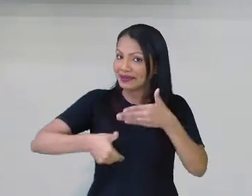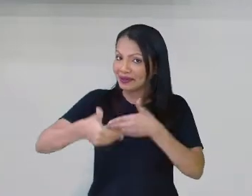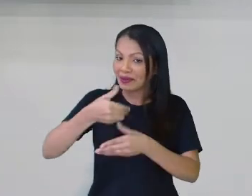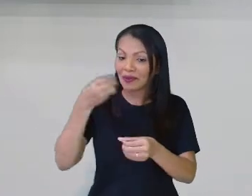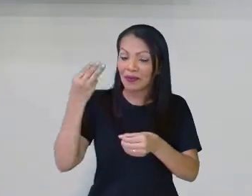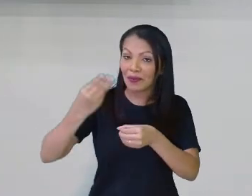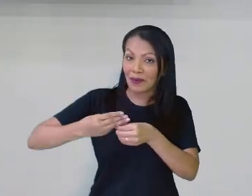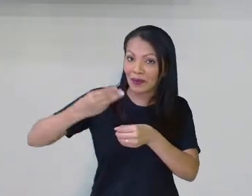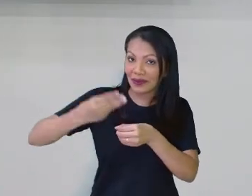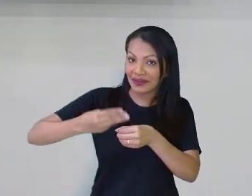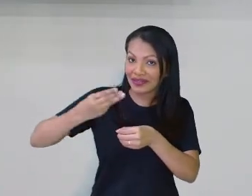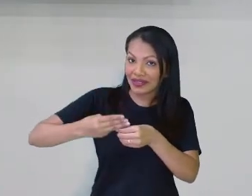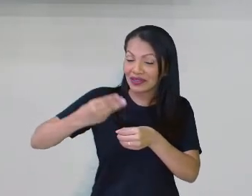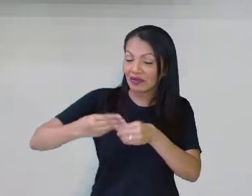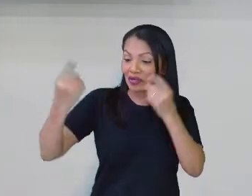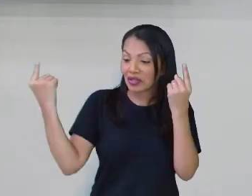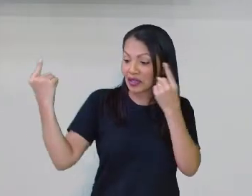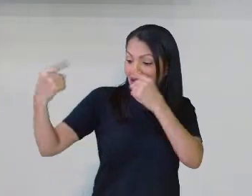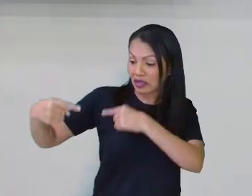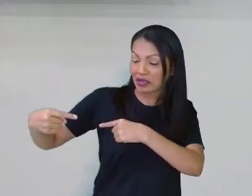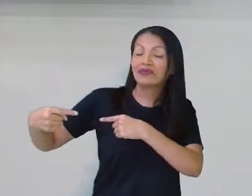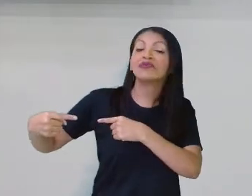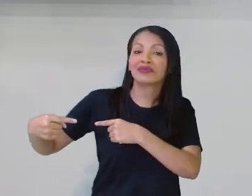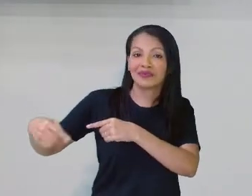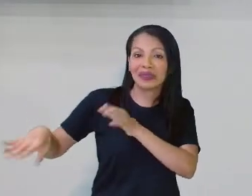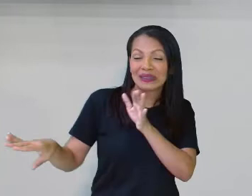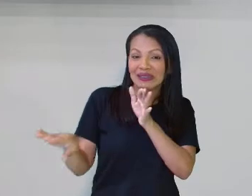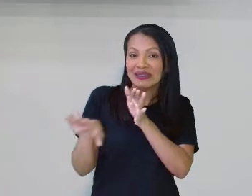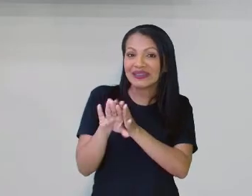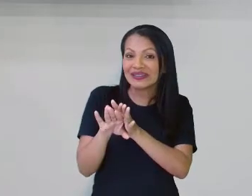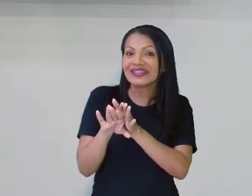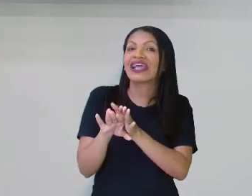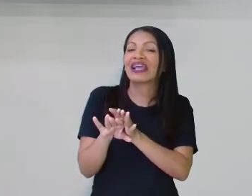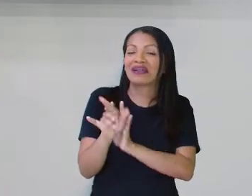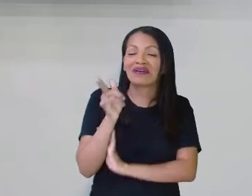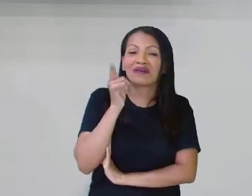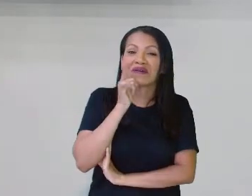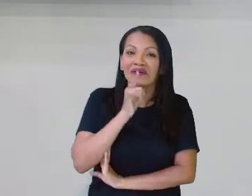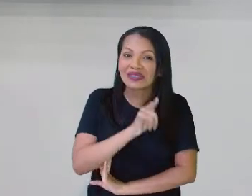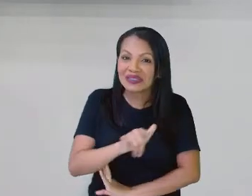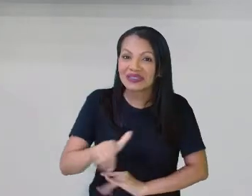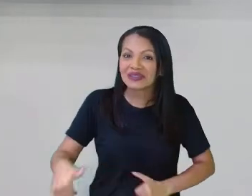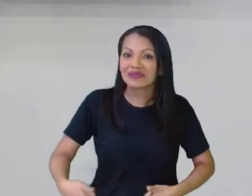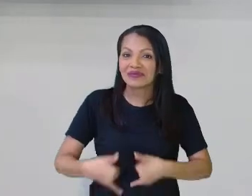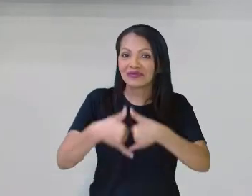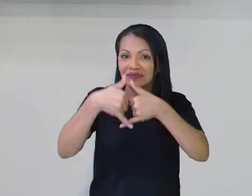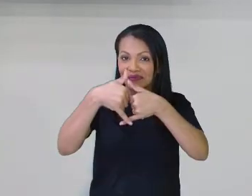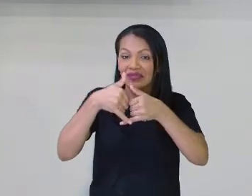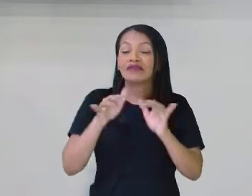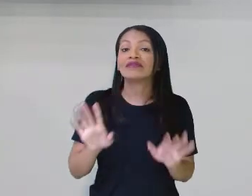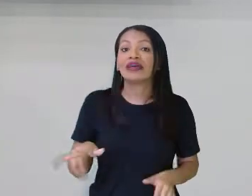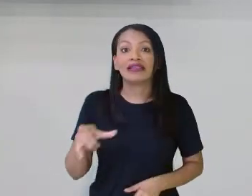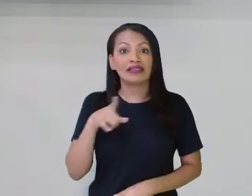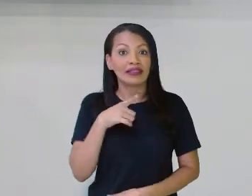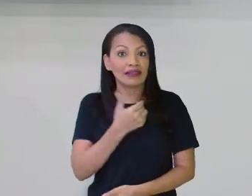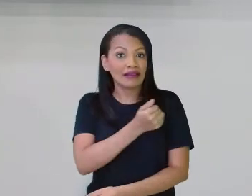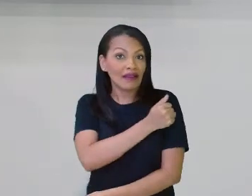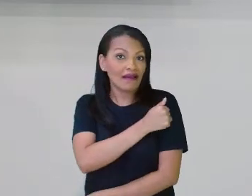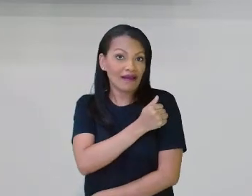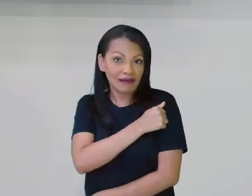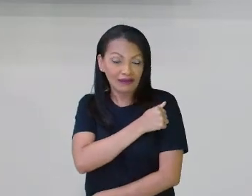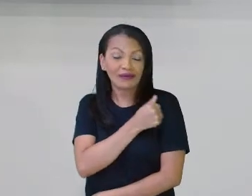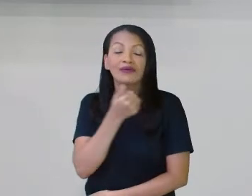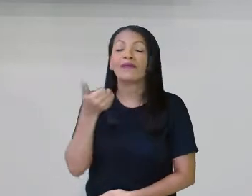municípios aí que estão disputando para chegar aí a uma final, não é isso? E nós temos estudantes da